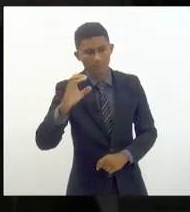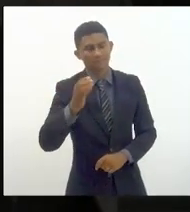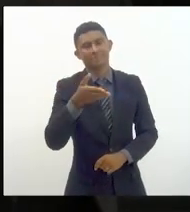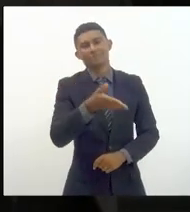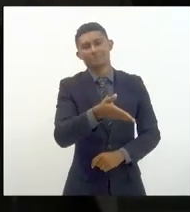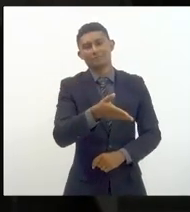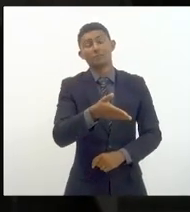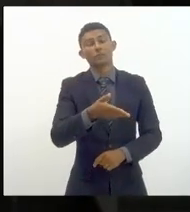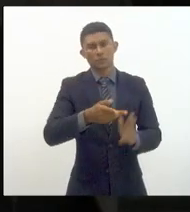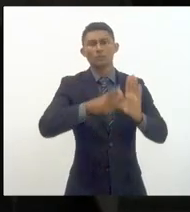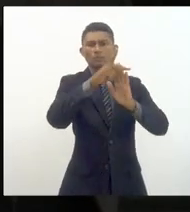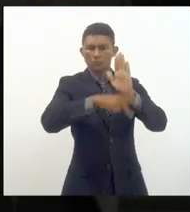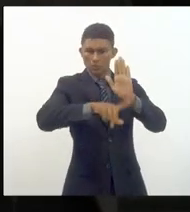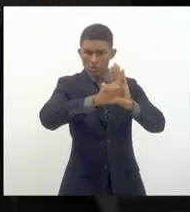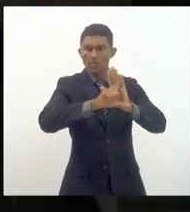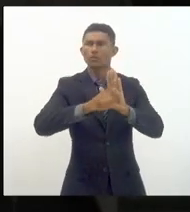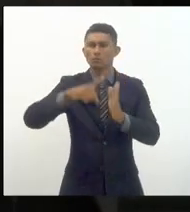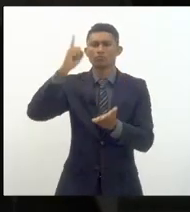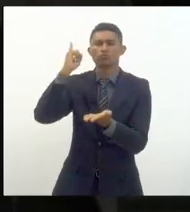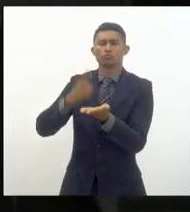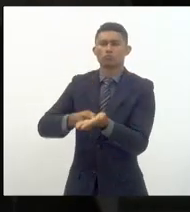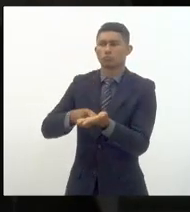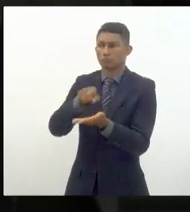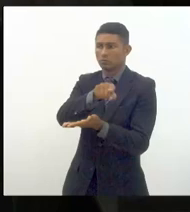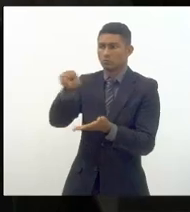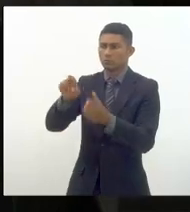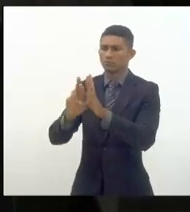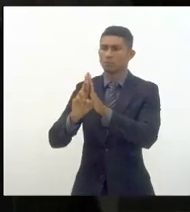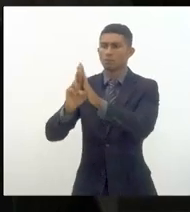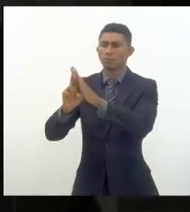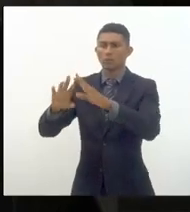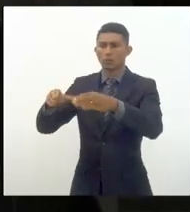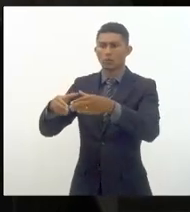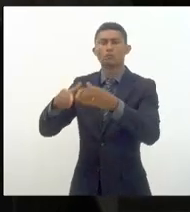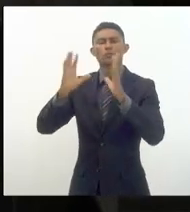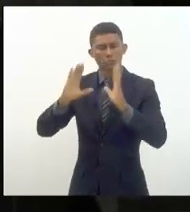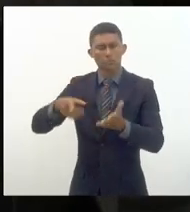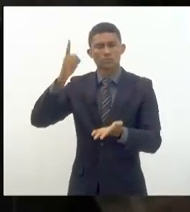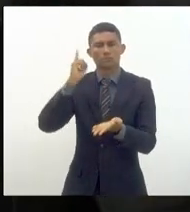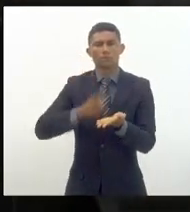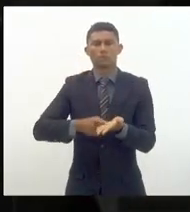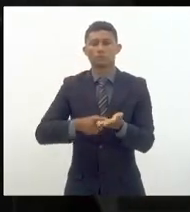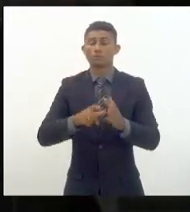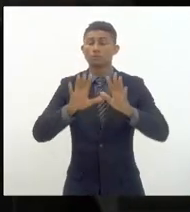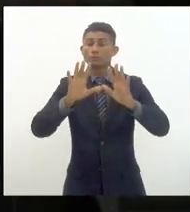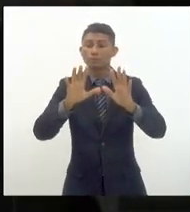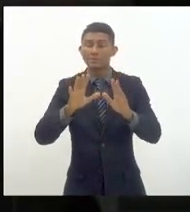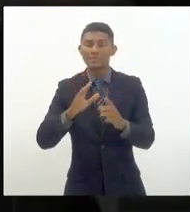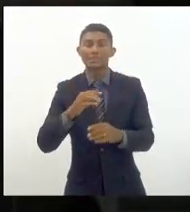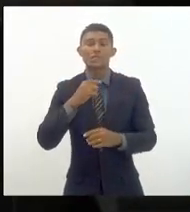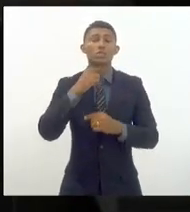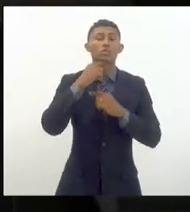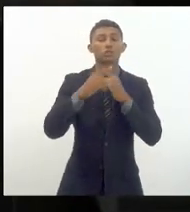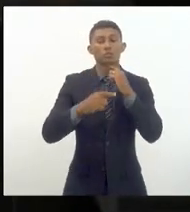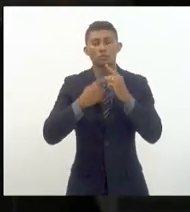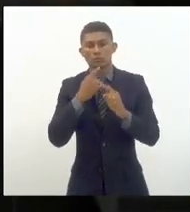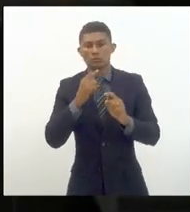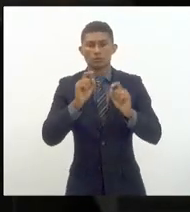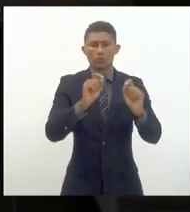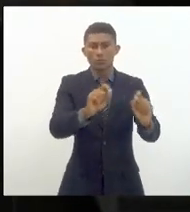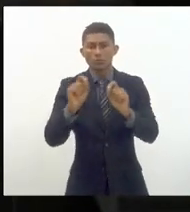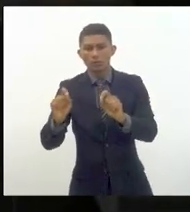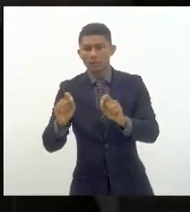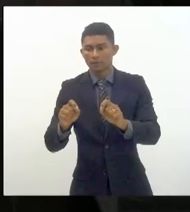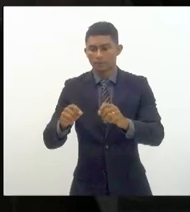que tem acordo Não é com a representação da categoria A uma dúvida em relação a aos órgãos que vão a